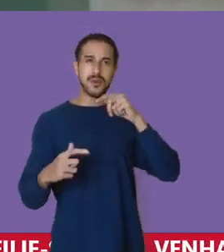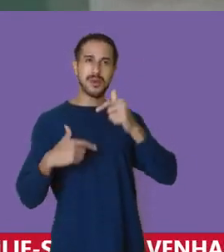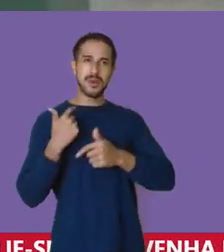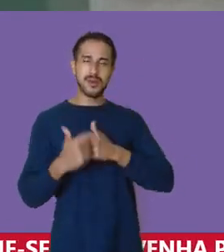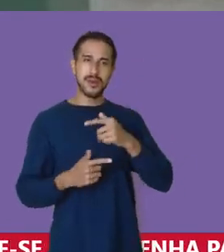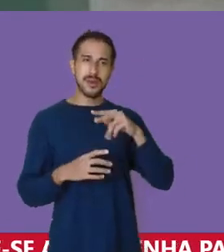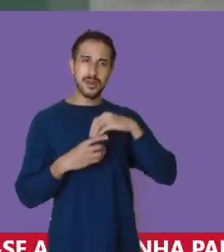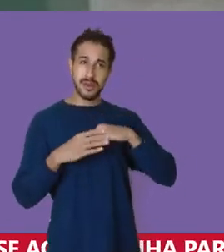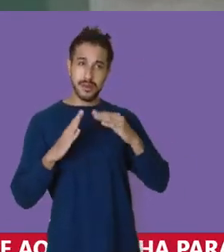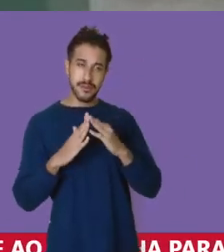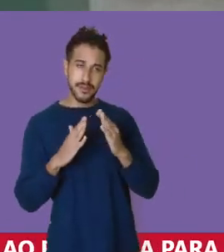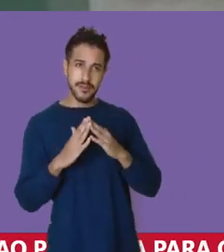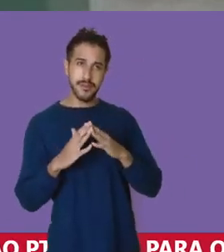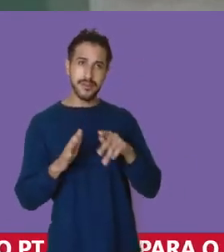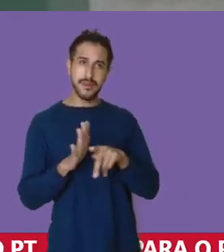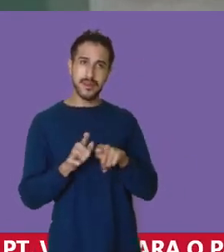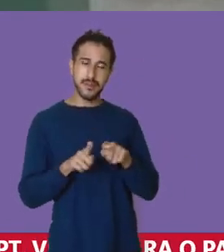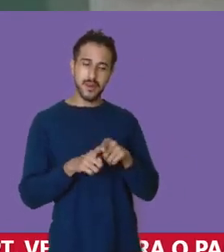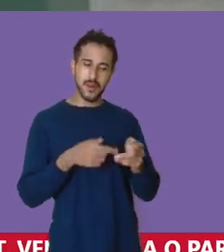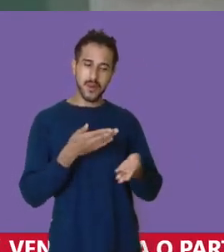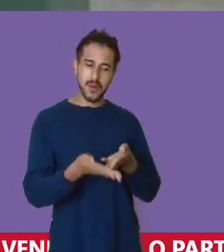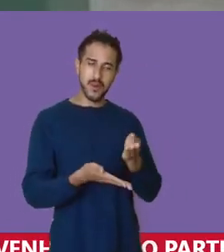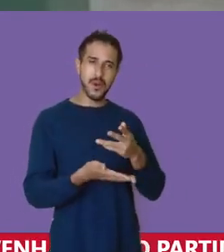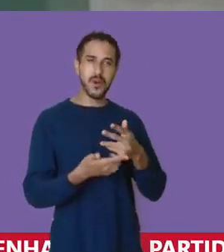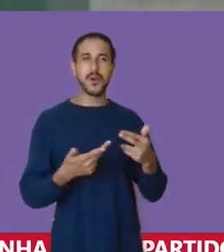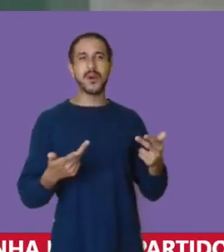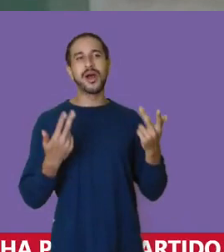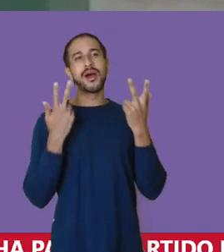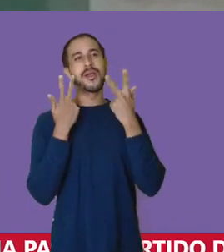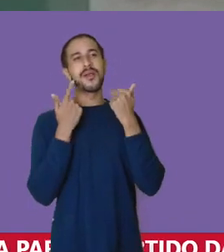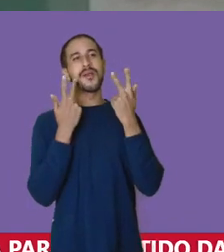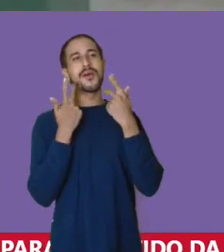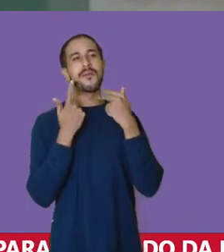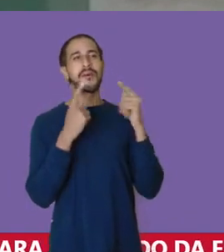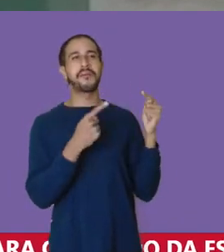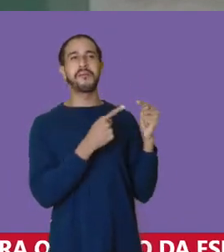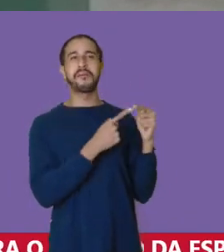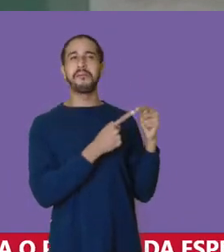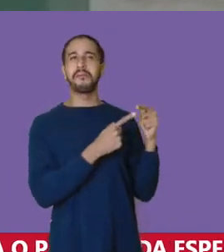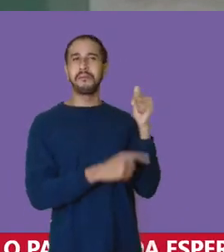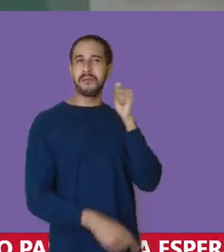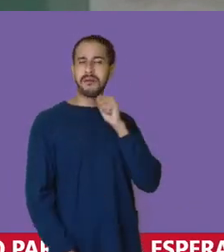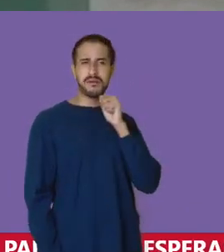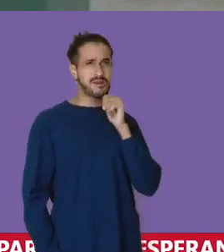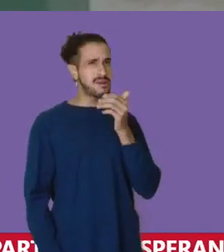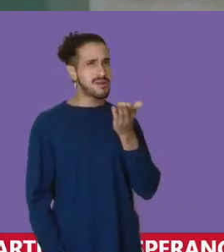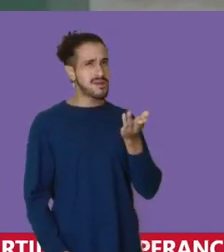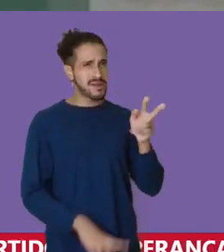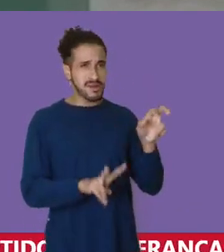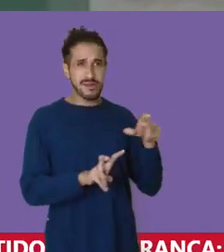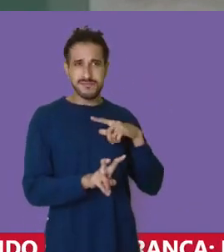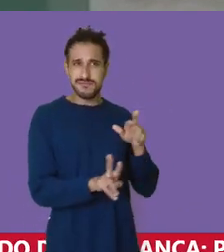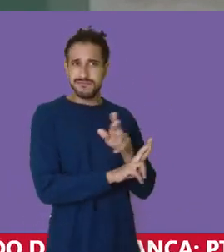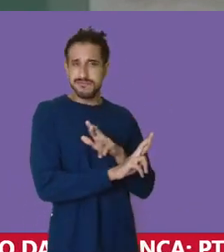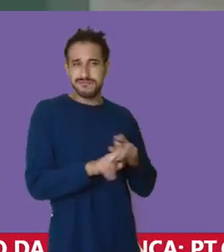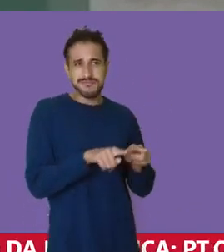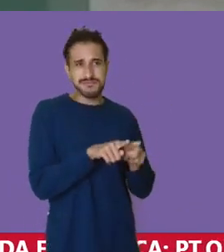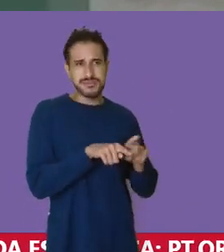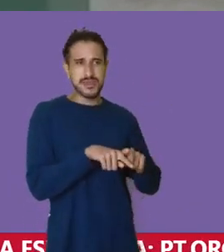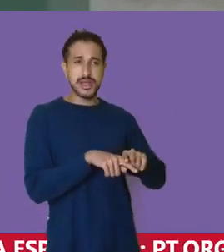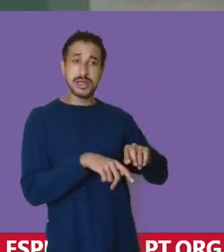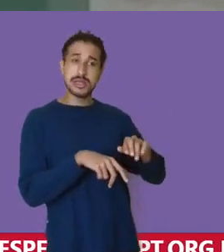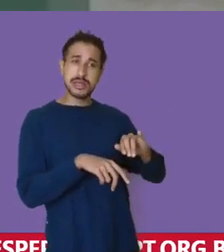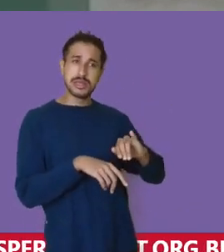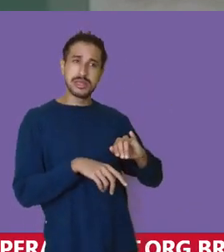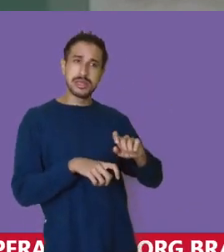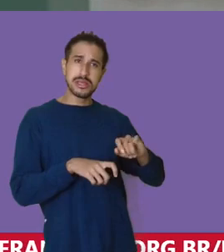trabalho doméstico e de cuidado ser atribuído como algo natural às mulheres, né? E de como isso está vinculado também à sexualidade,